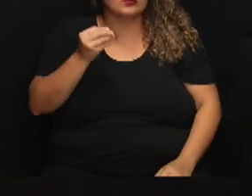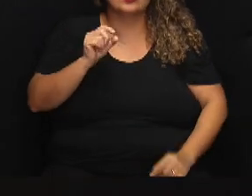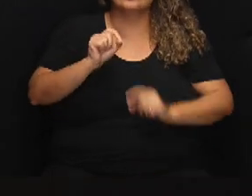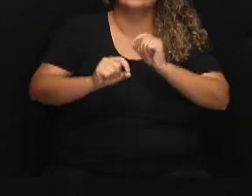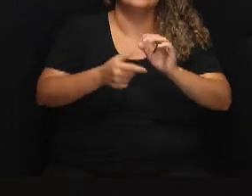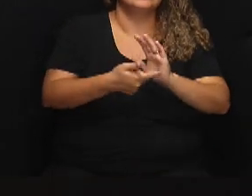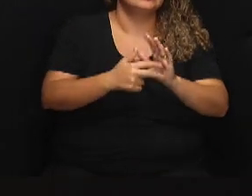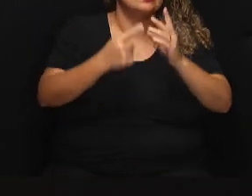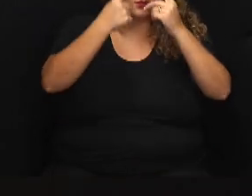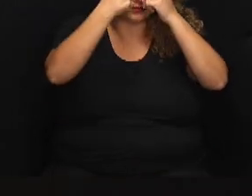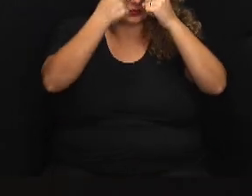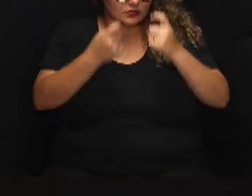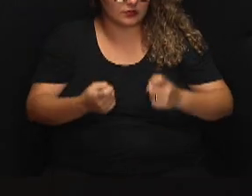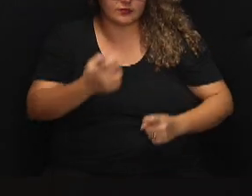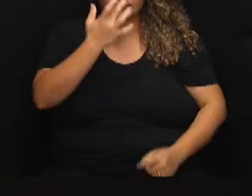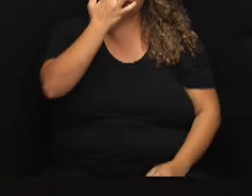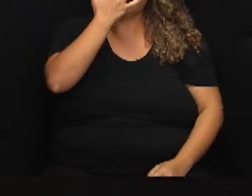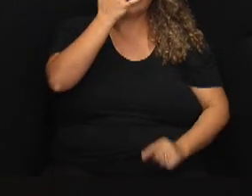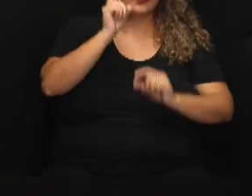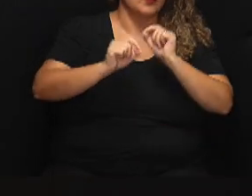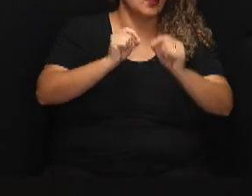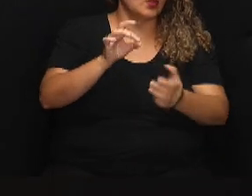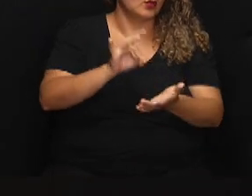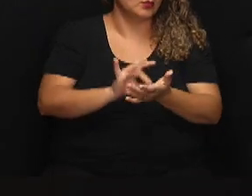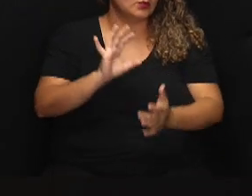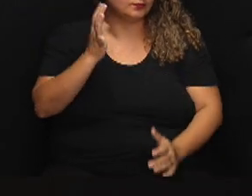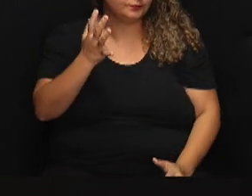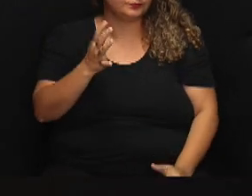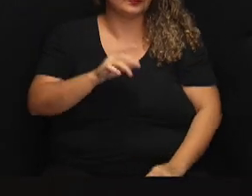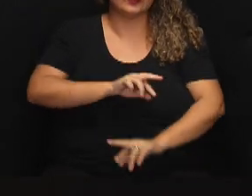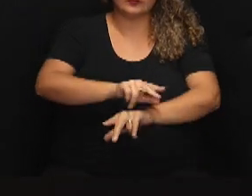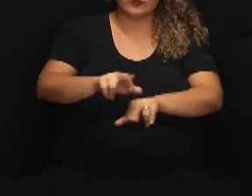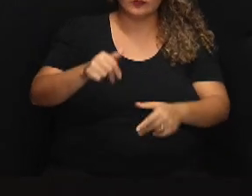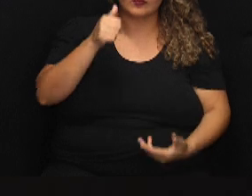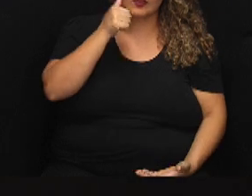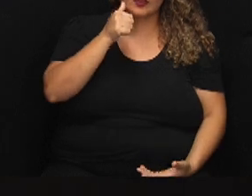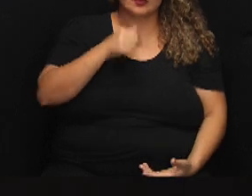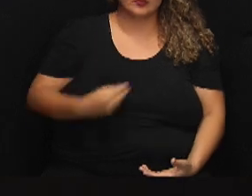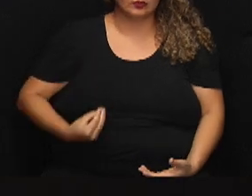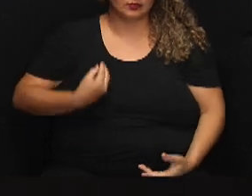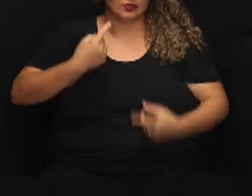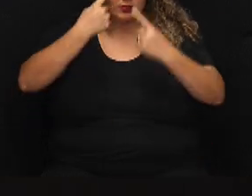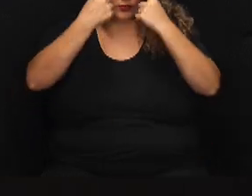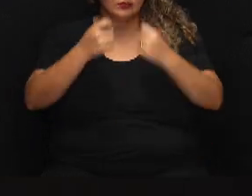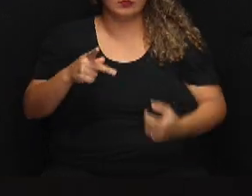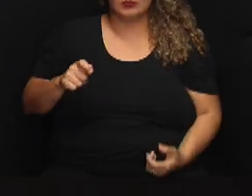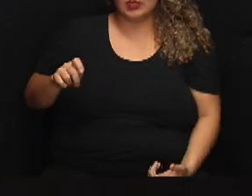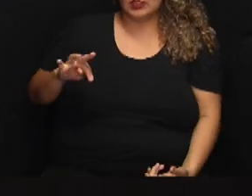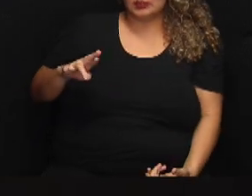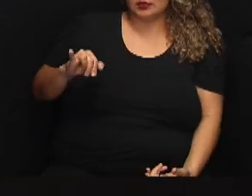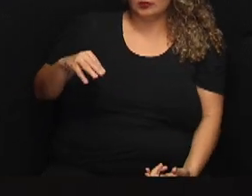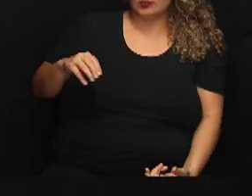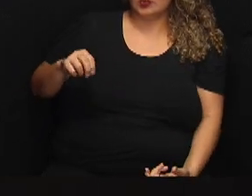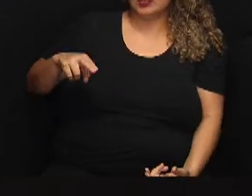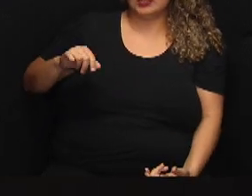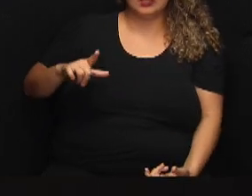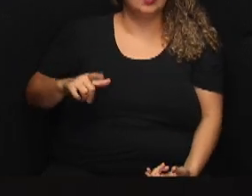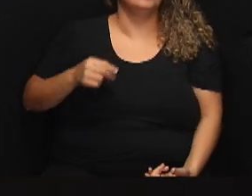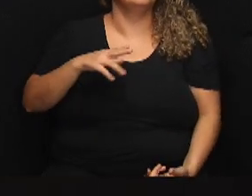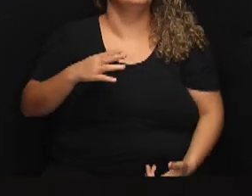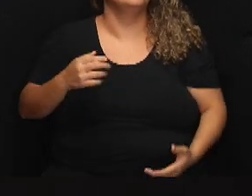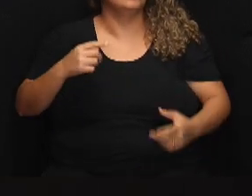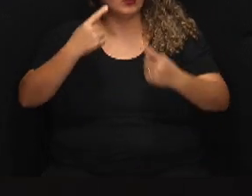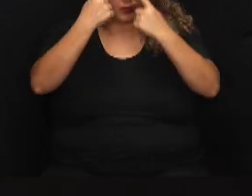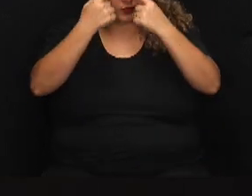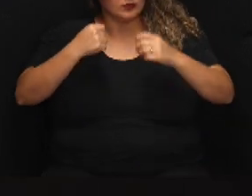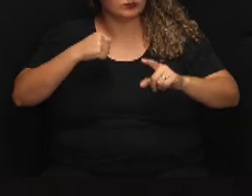violência, do que realmente aconteceu. E muitas mulheres que passam por violência patrimonial ou então violência física,